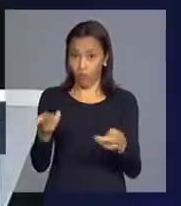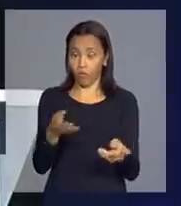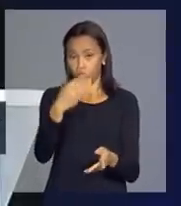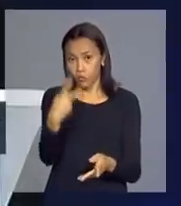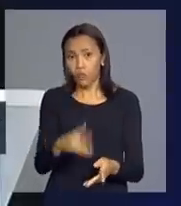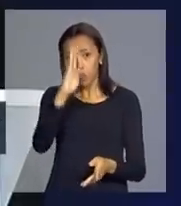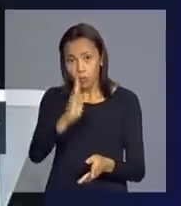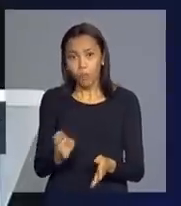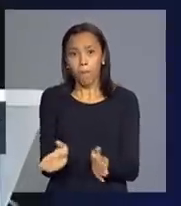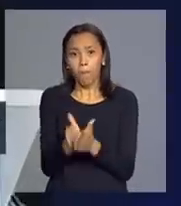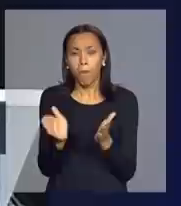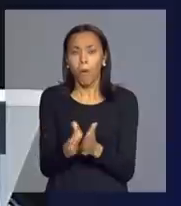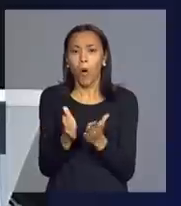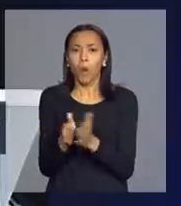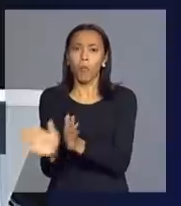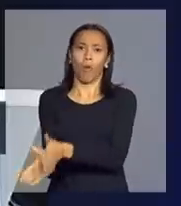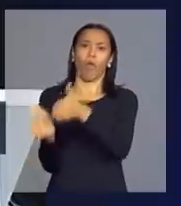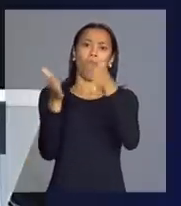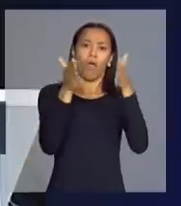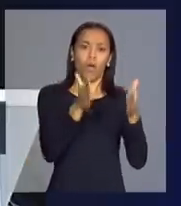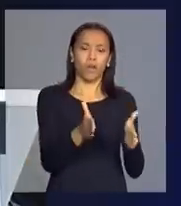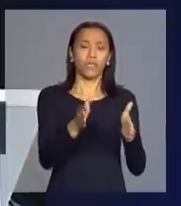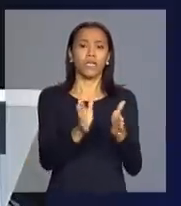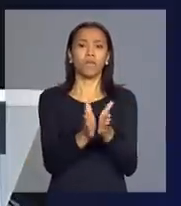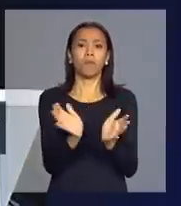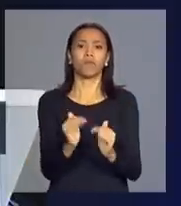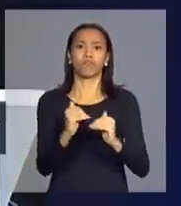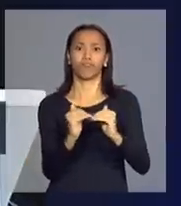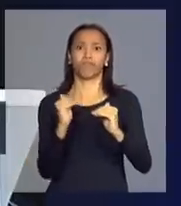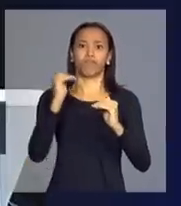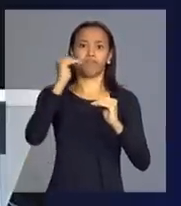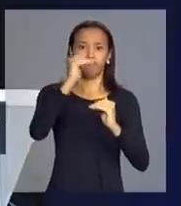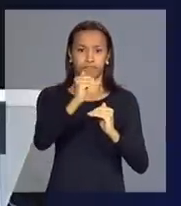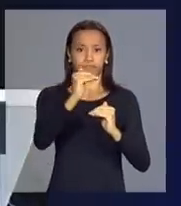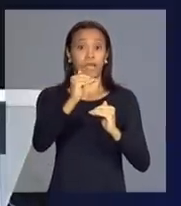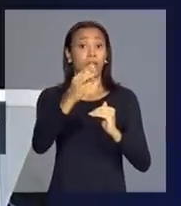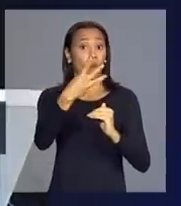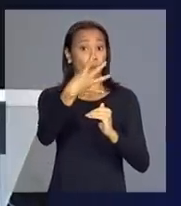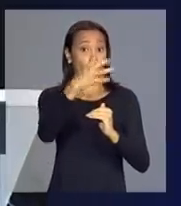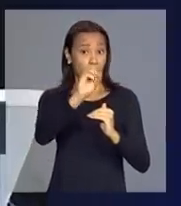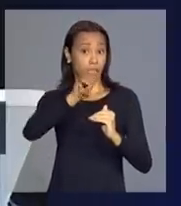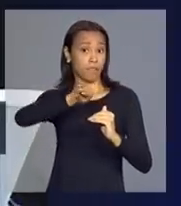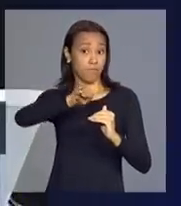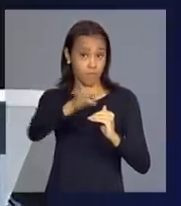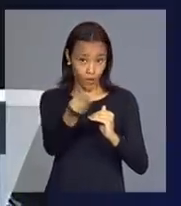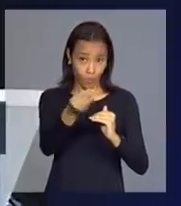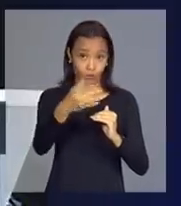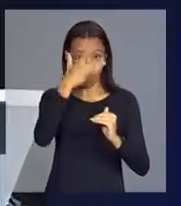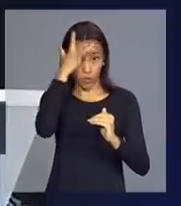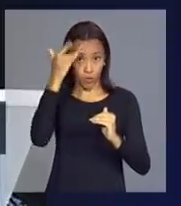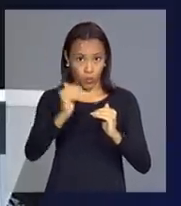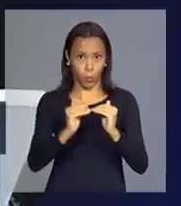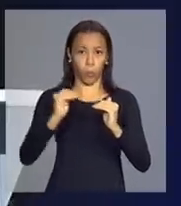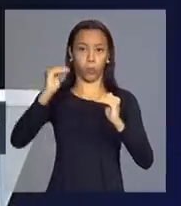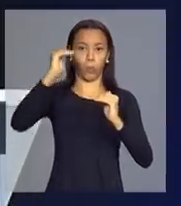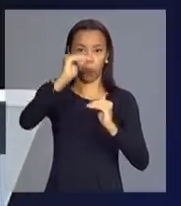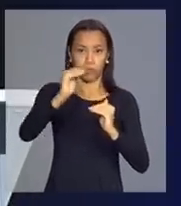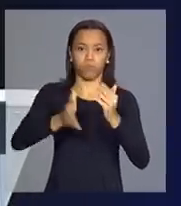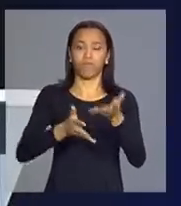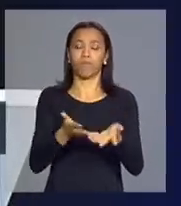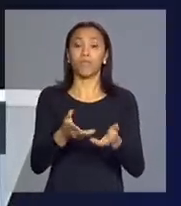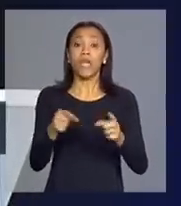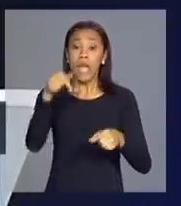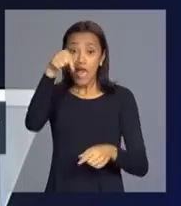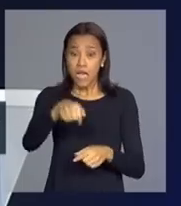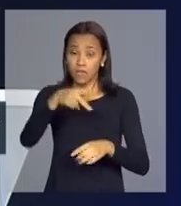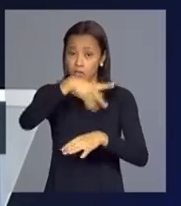nesses últimos anos. E ao elevar a classe média, outros 40 milhões. Esse Brasil que